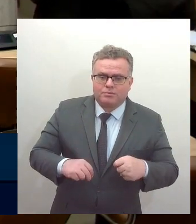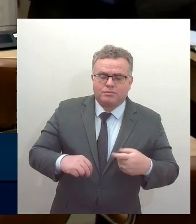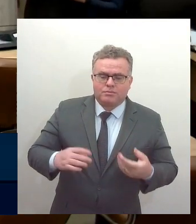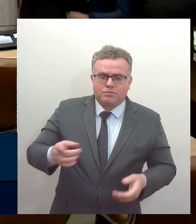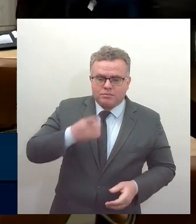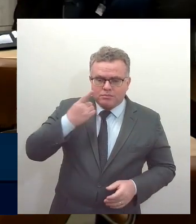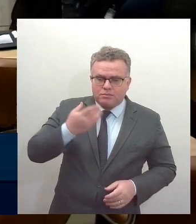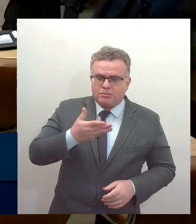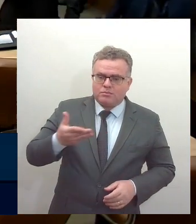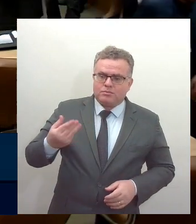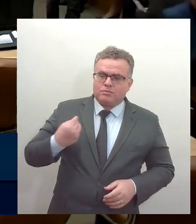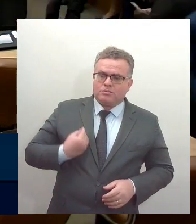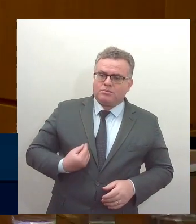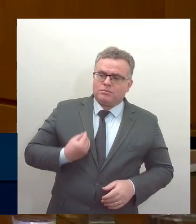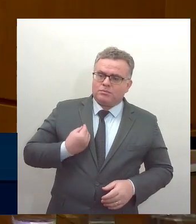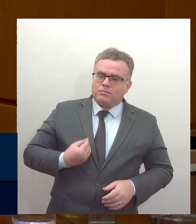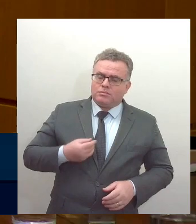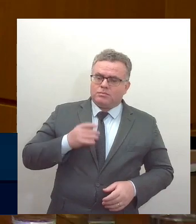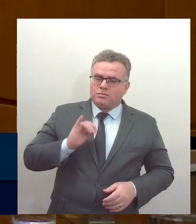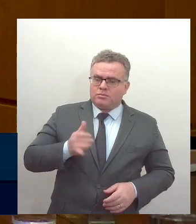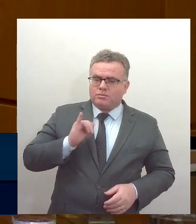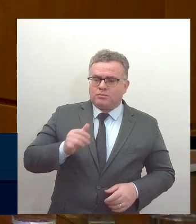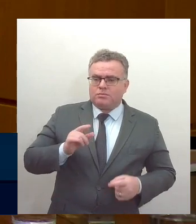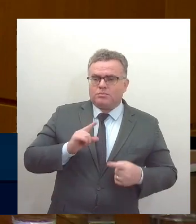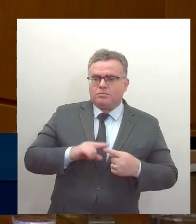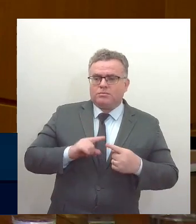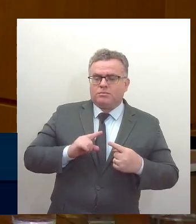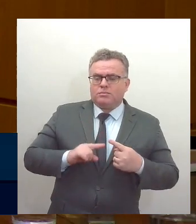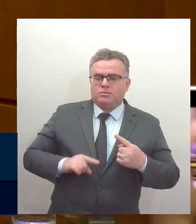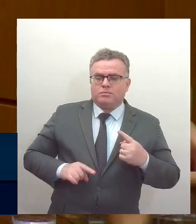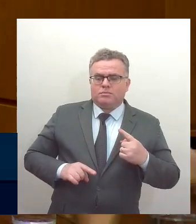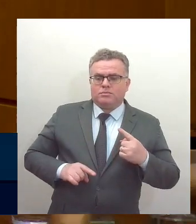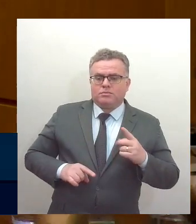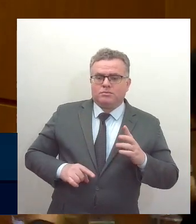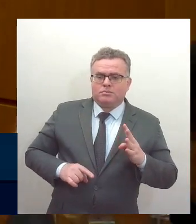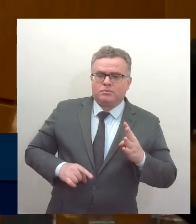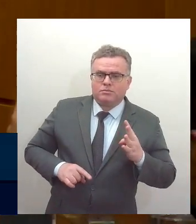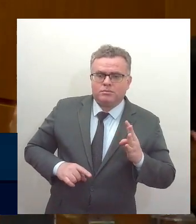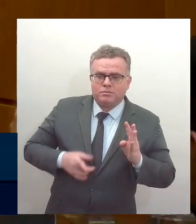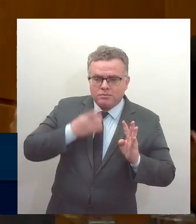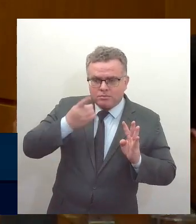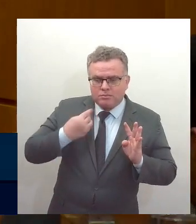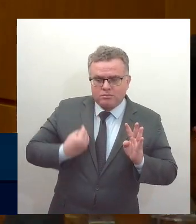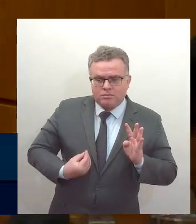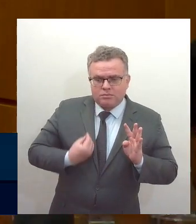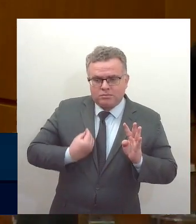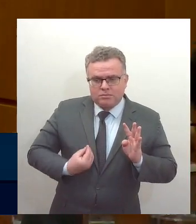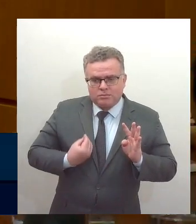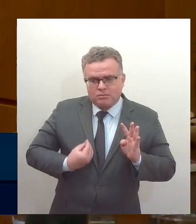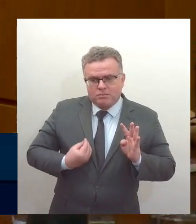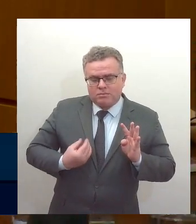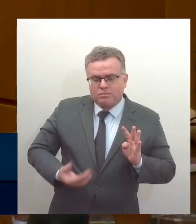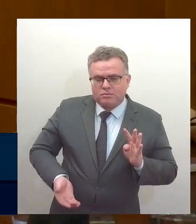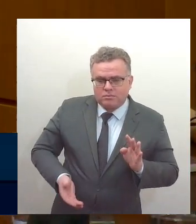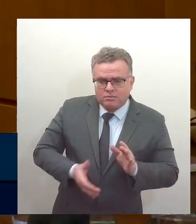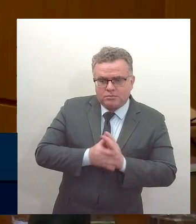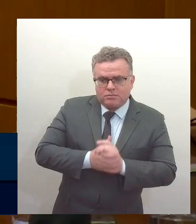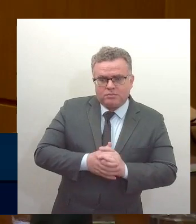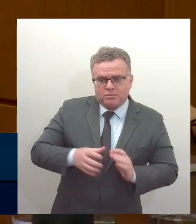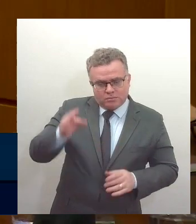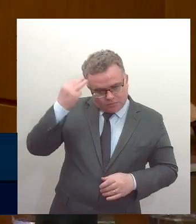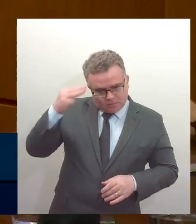só temos 4 deputados, né? O presidente Garibaldo Mendonça, 5, 6, agora